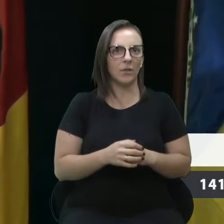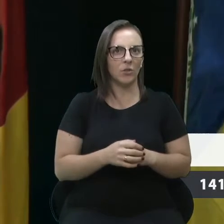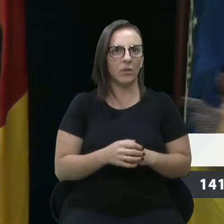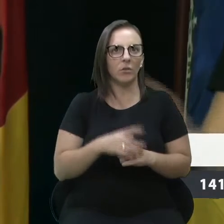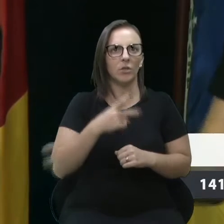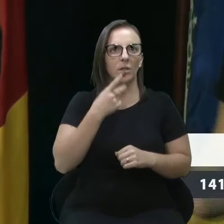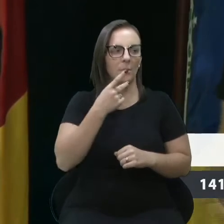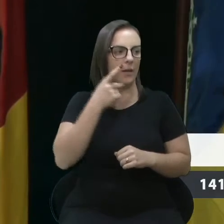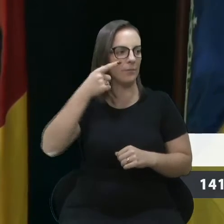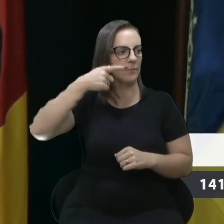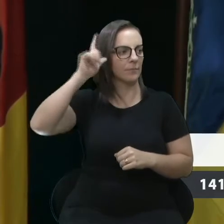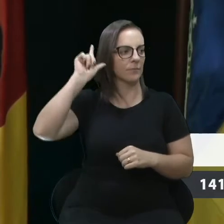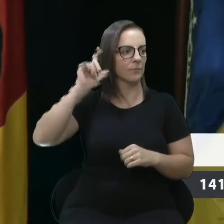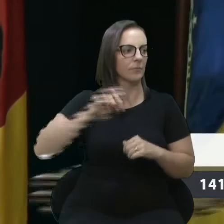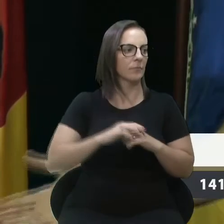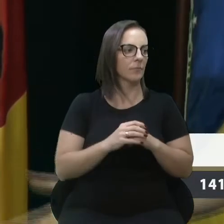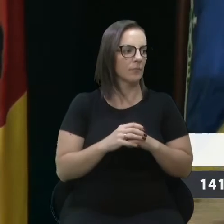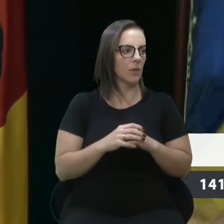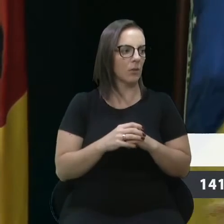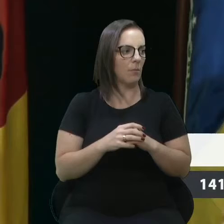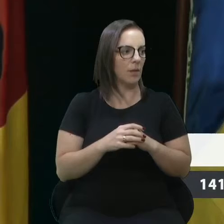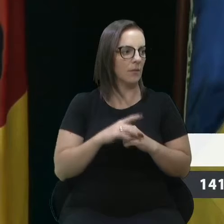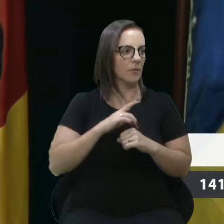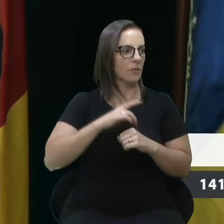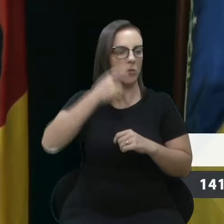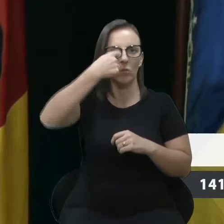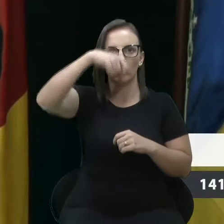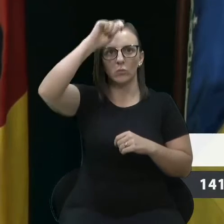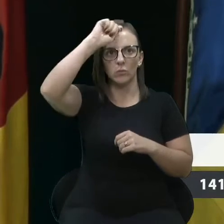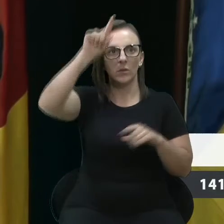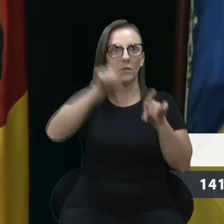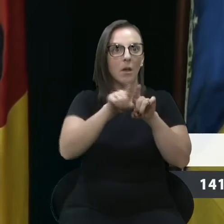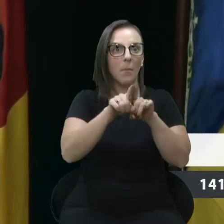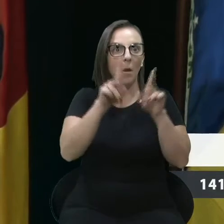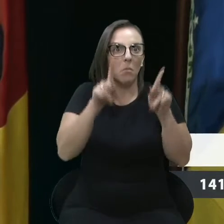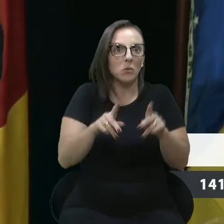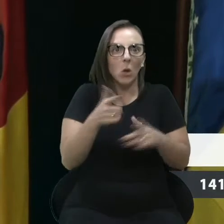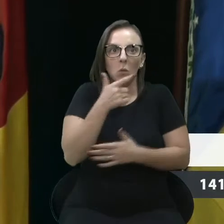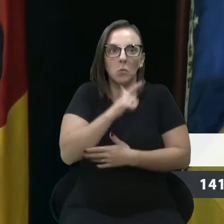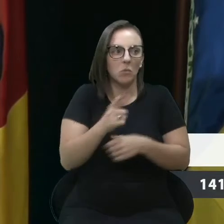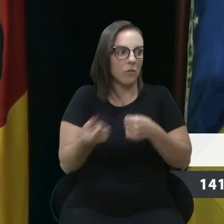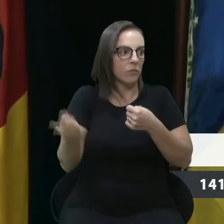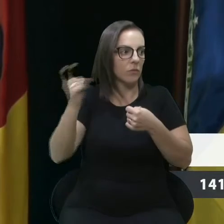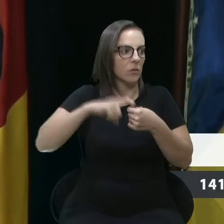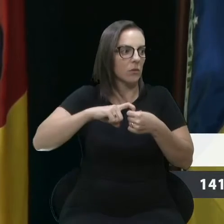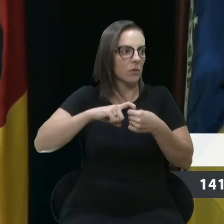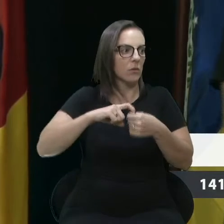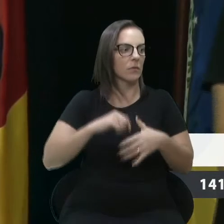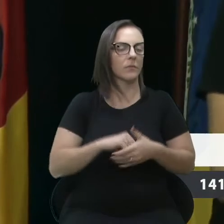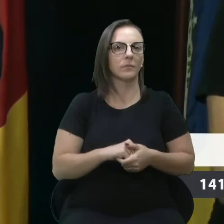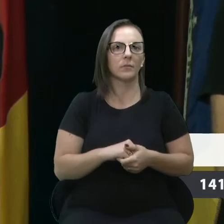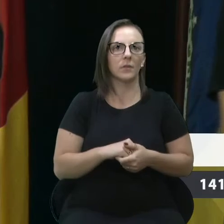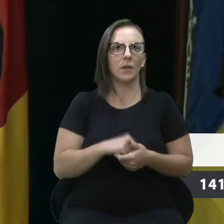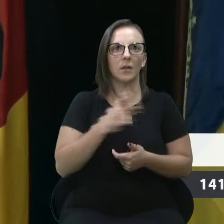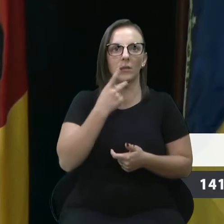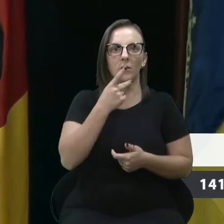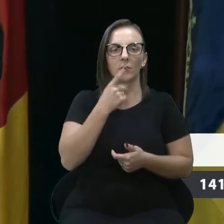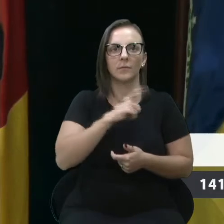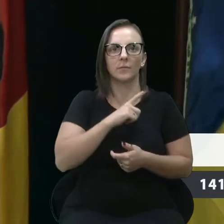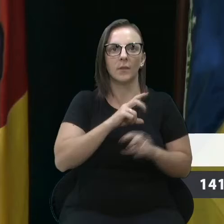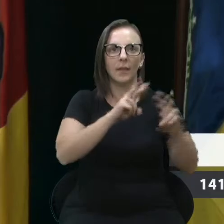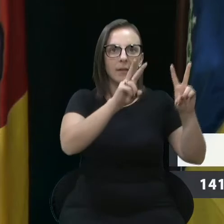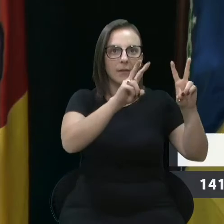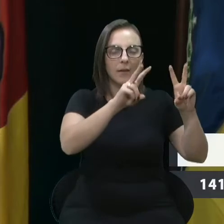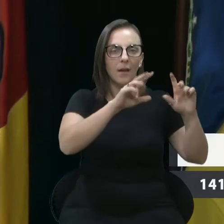situação que todo mundo deve ter recebido, que é a questão da UX, que o pessoal não está mais conseguindo voltar da UX. Então, um dos temas que o secretário